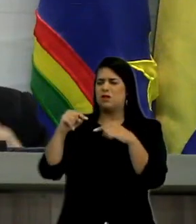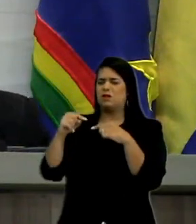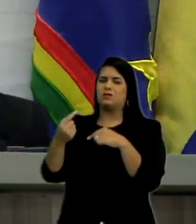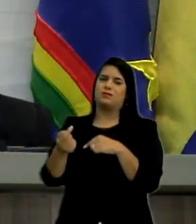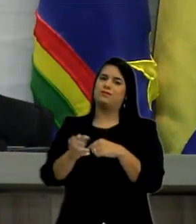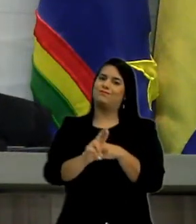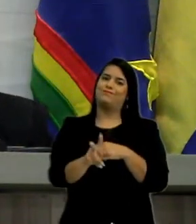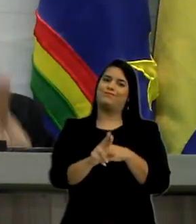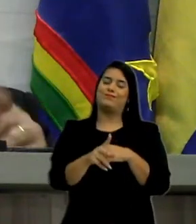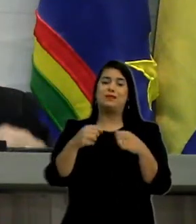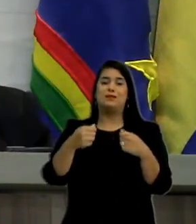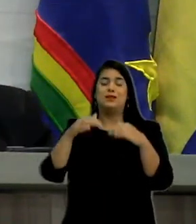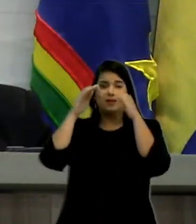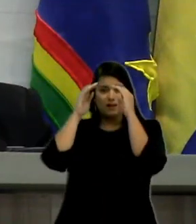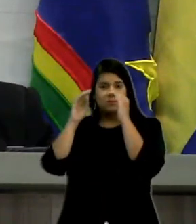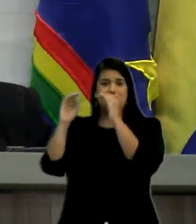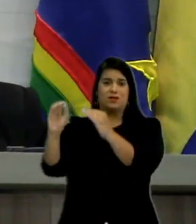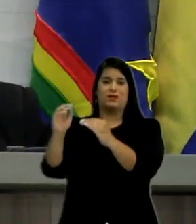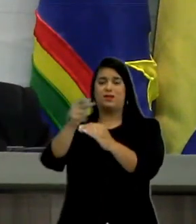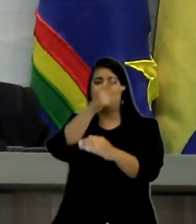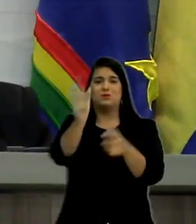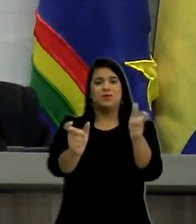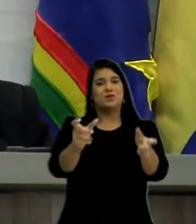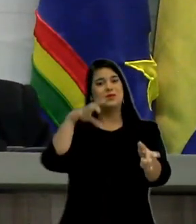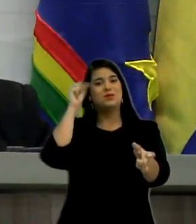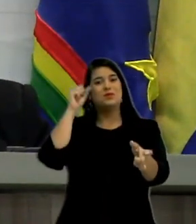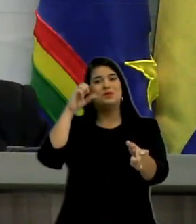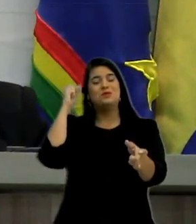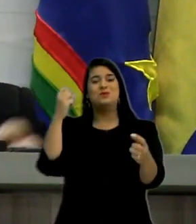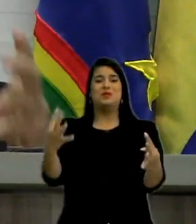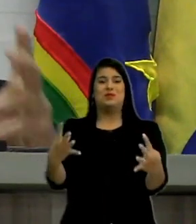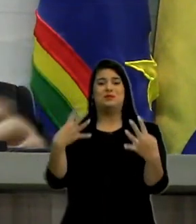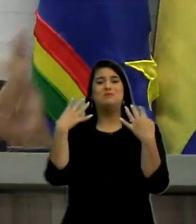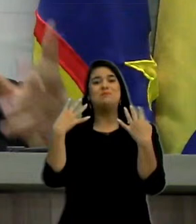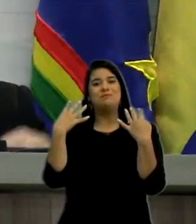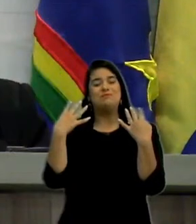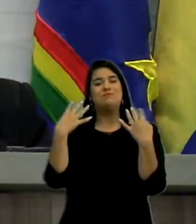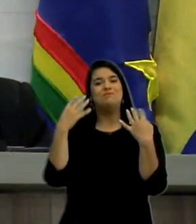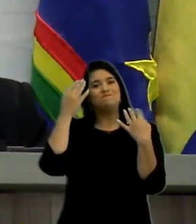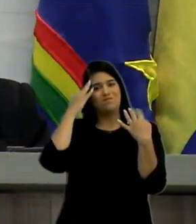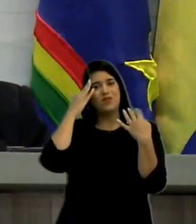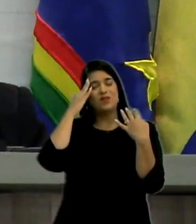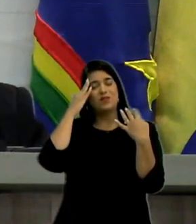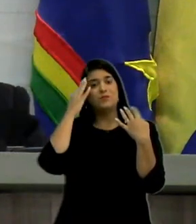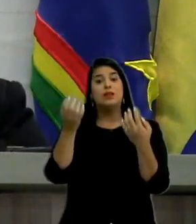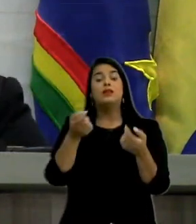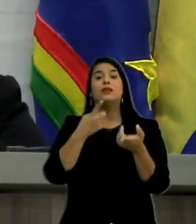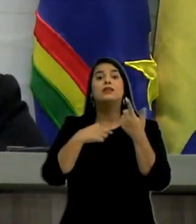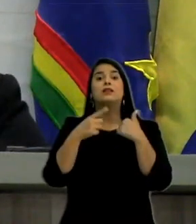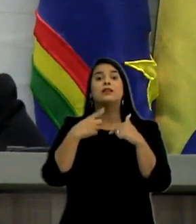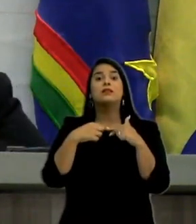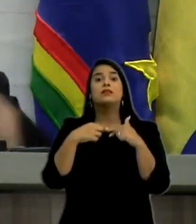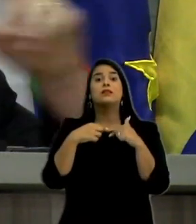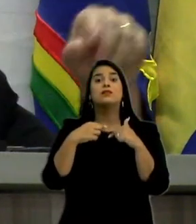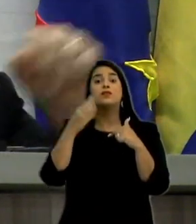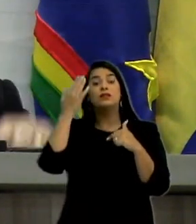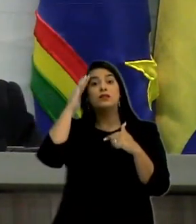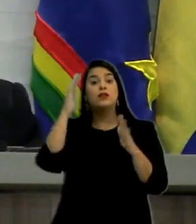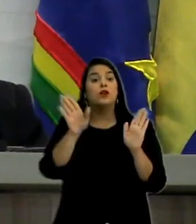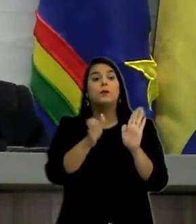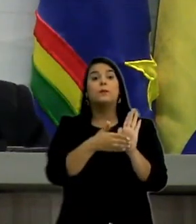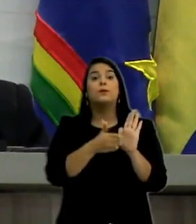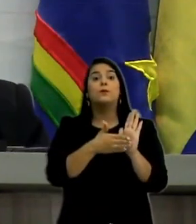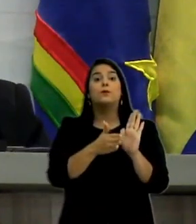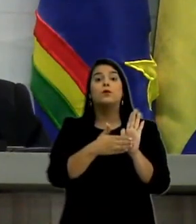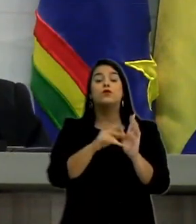respeitar, principalmente quem está nos ouvindo em casa, que quer ouvir proposta, que quer ouvir o que a gente faz no